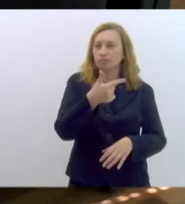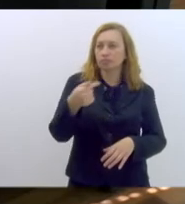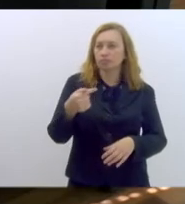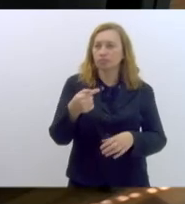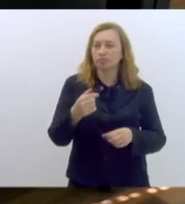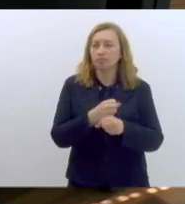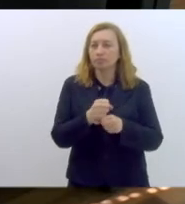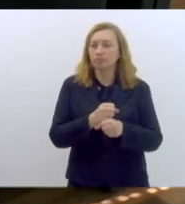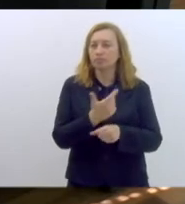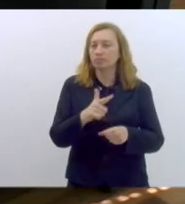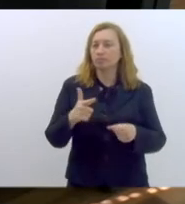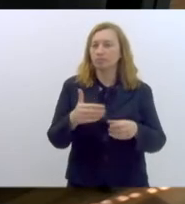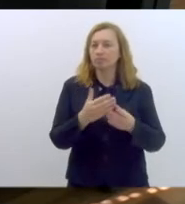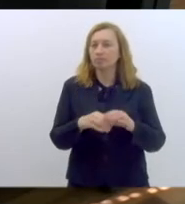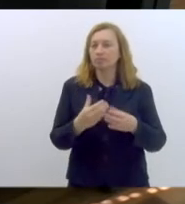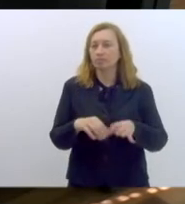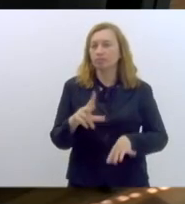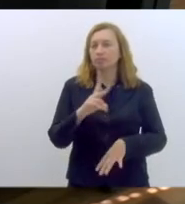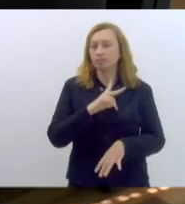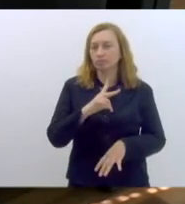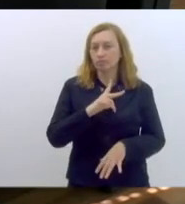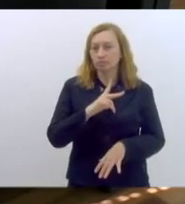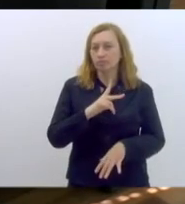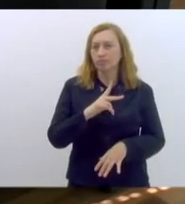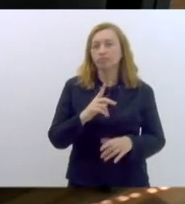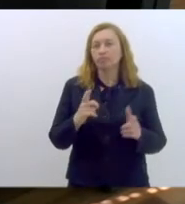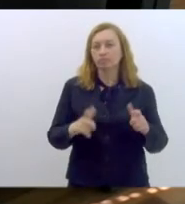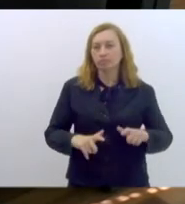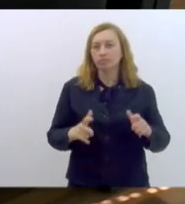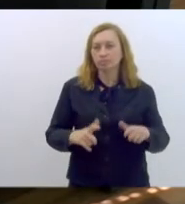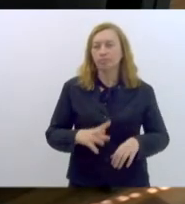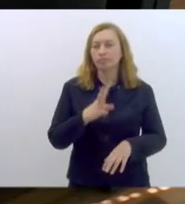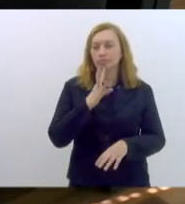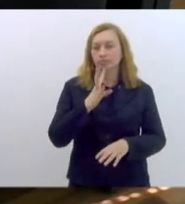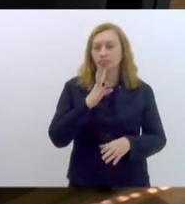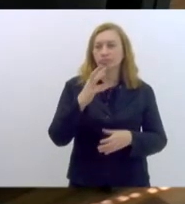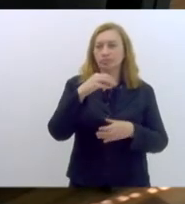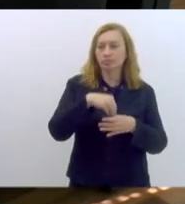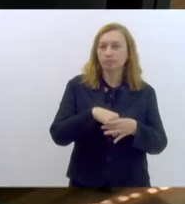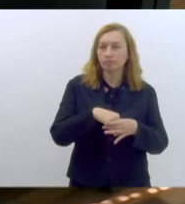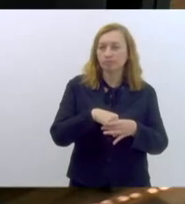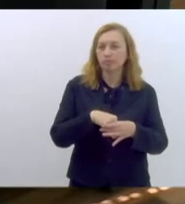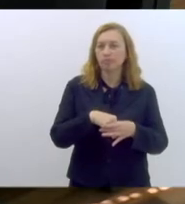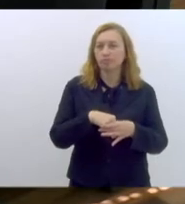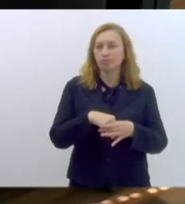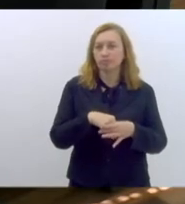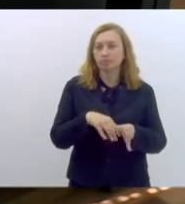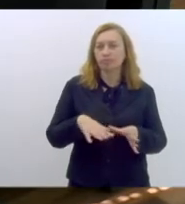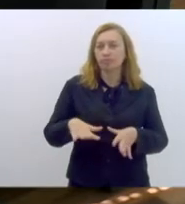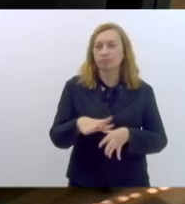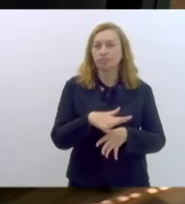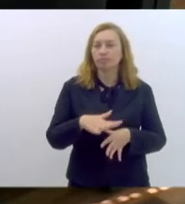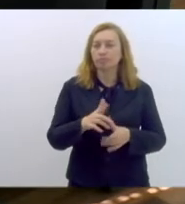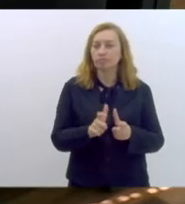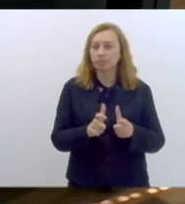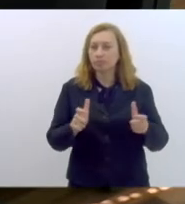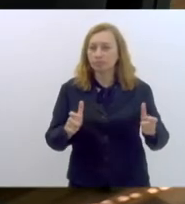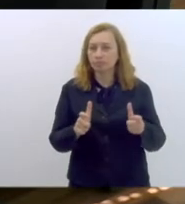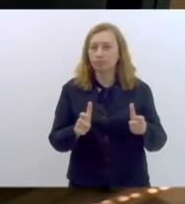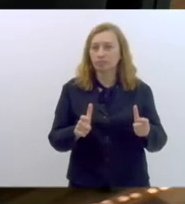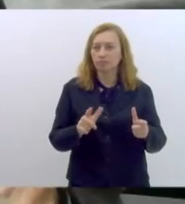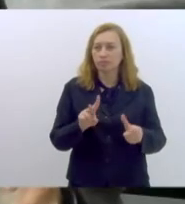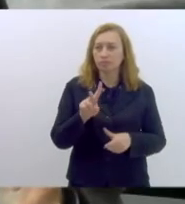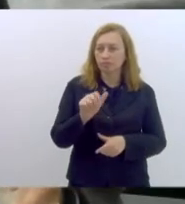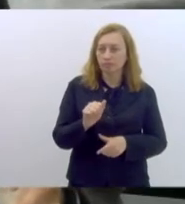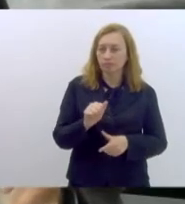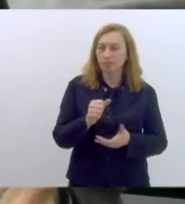ter concurso. Então, a própria transmissão de conhecimento dentro da carreira, com esses grandes espasmos que tem